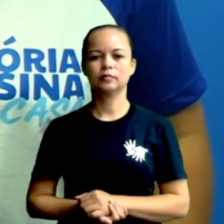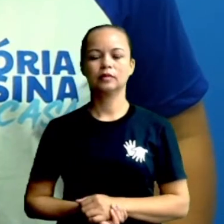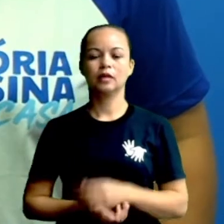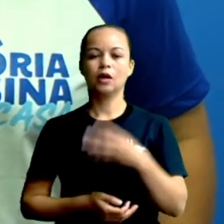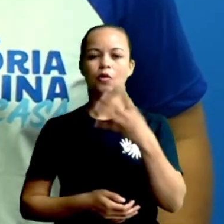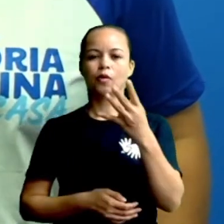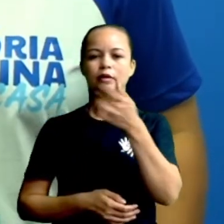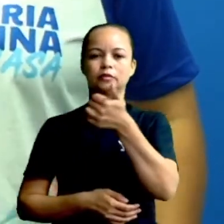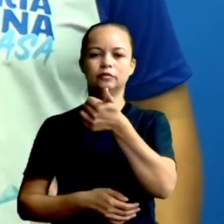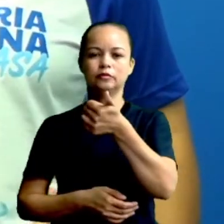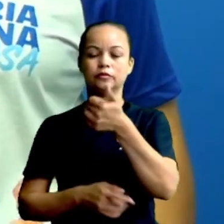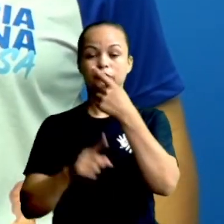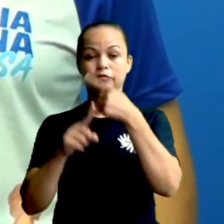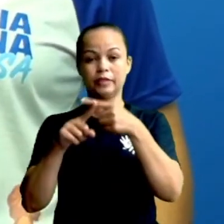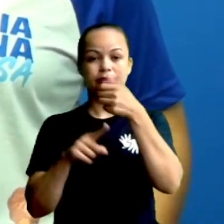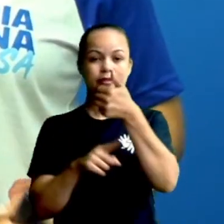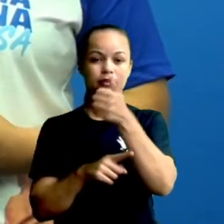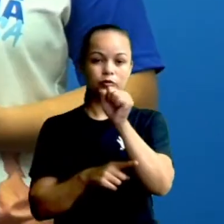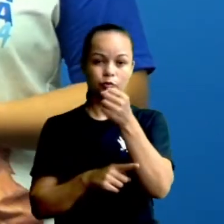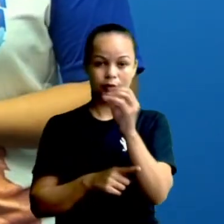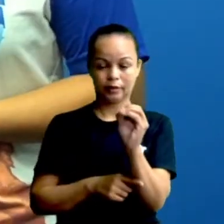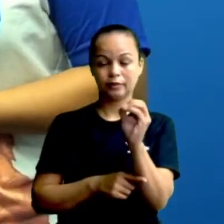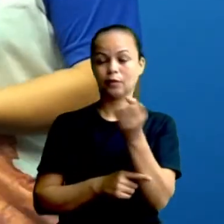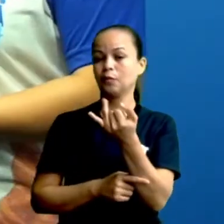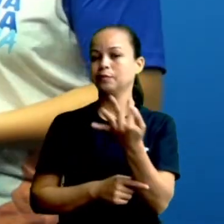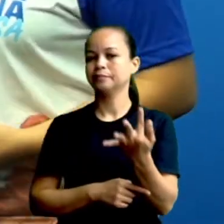4 vezes 180 dá quanto?